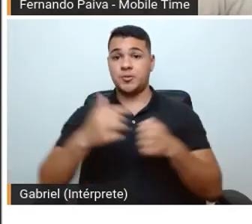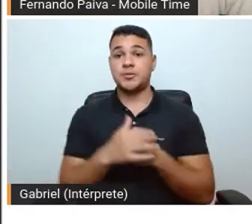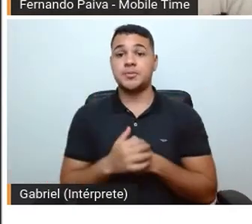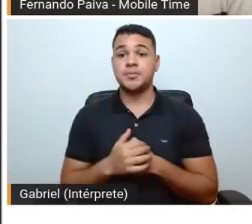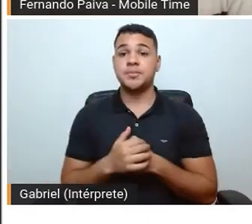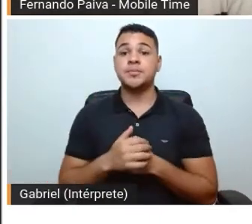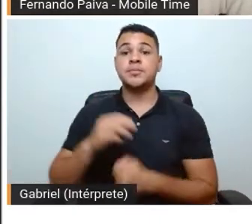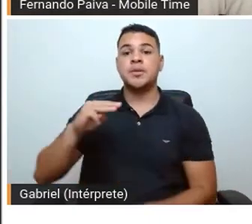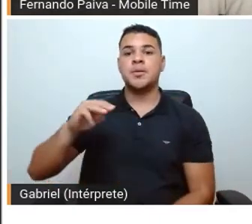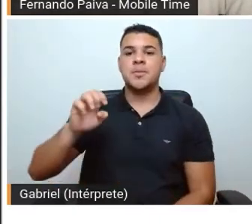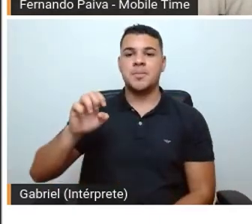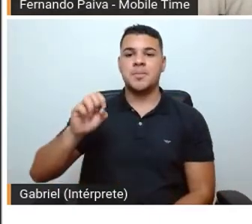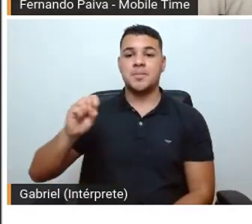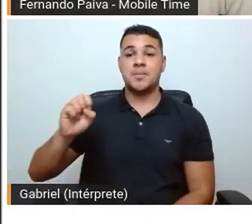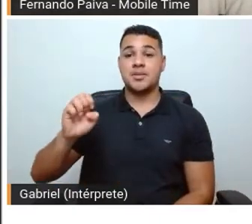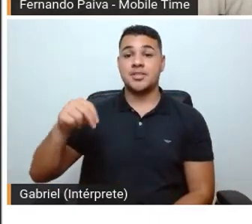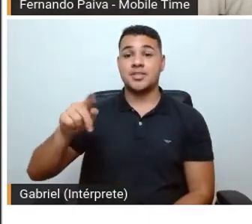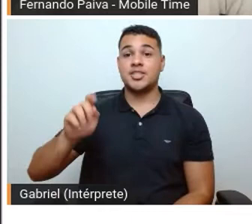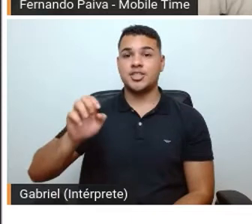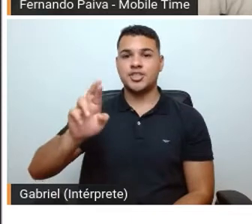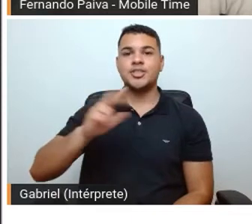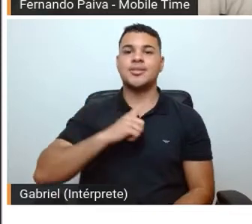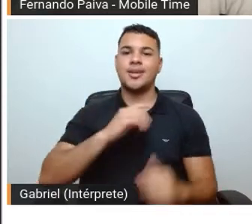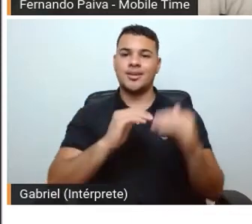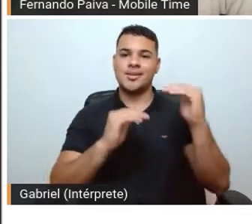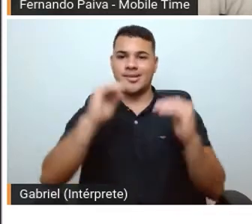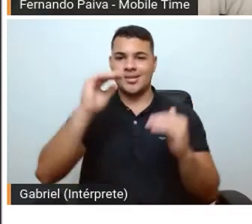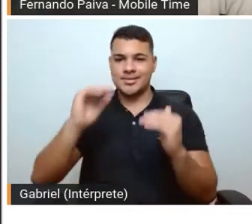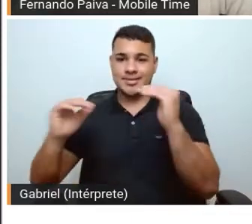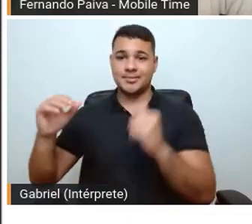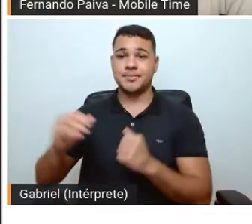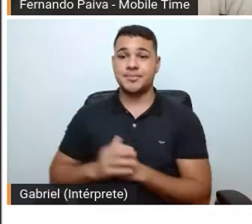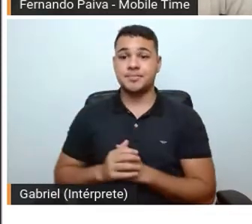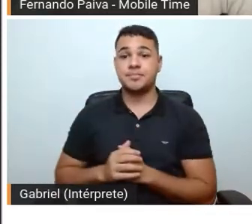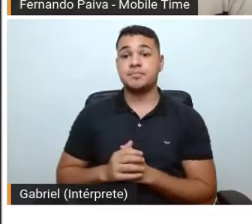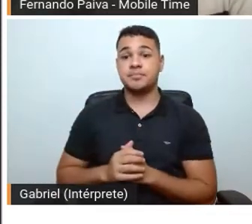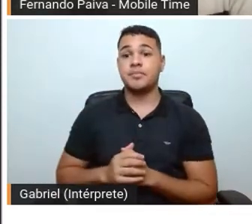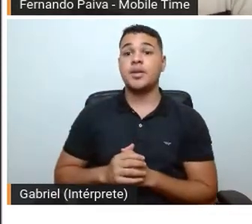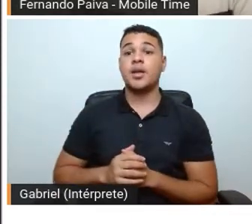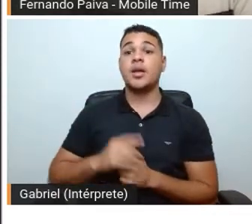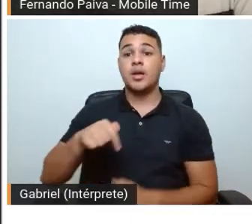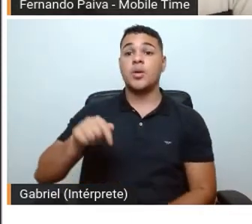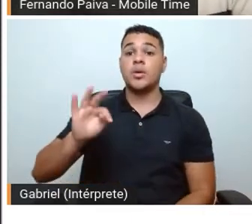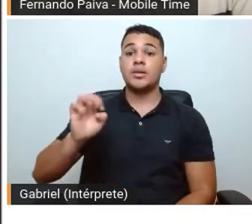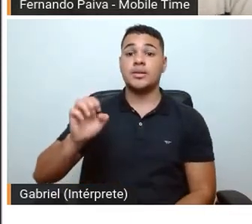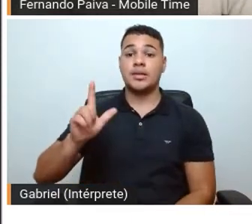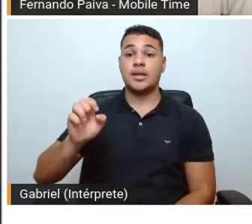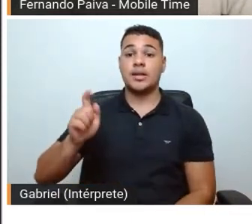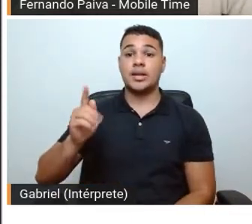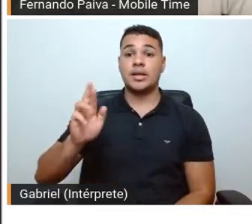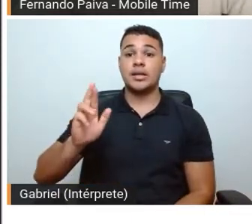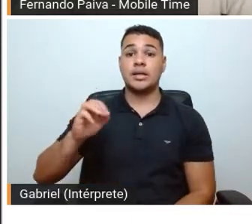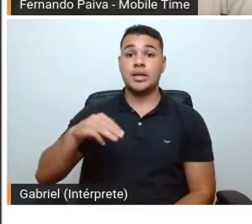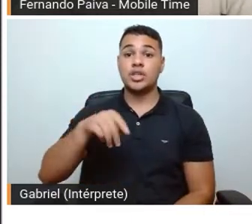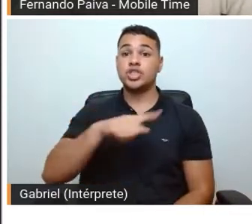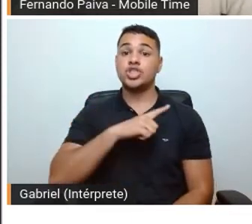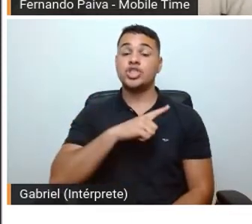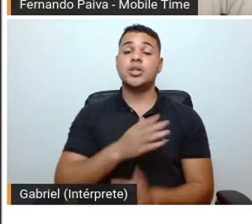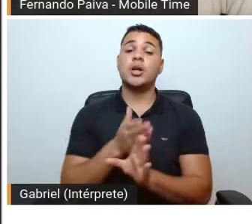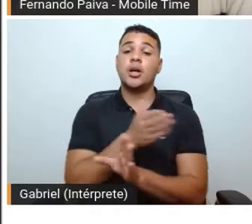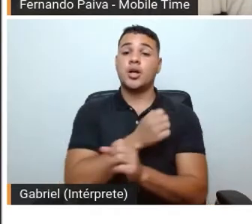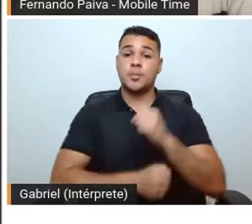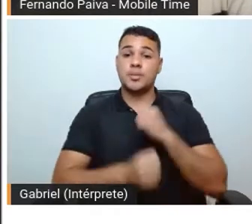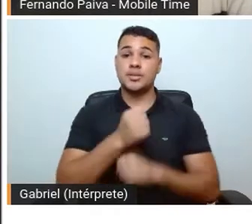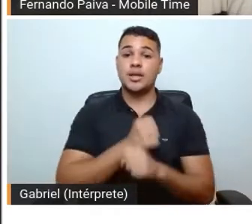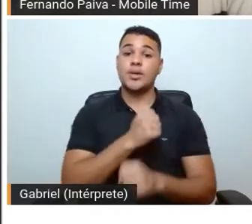oscilações né ah e íntegro é impressionante 3 anos atrás com quinze por cento e agora tá em 53 por cima